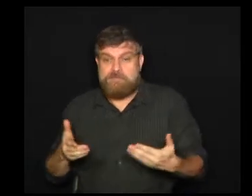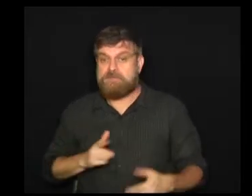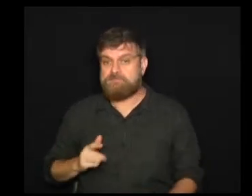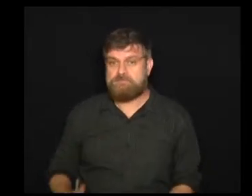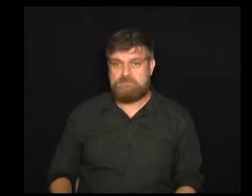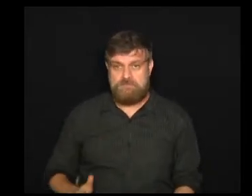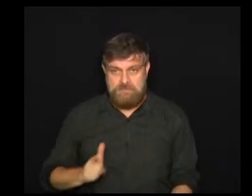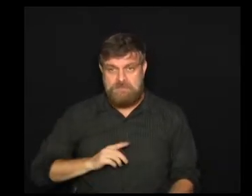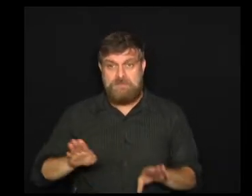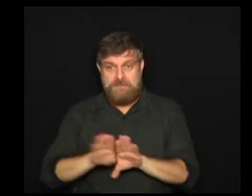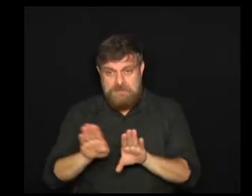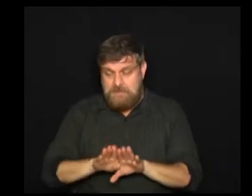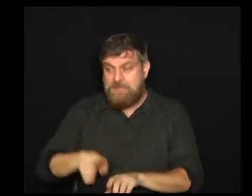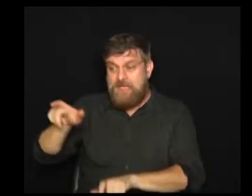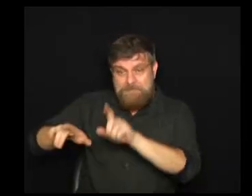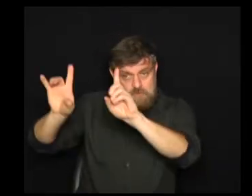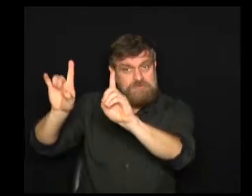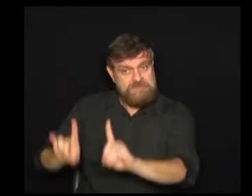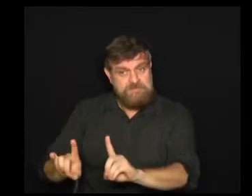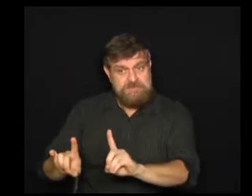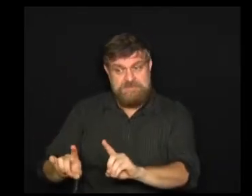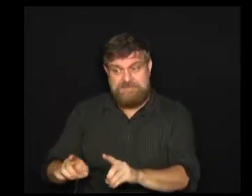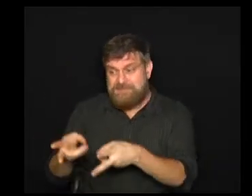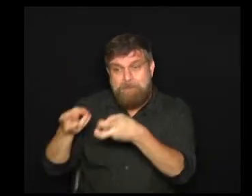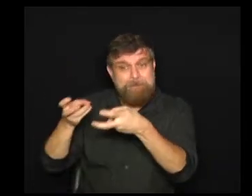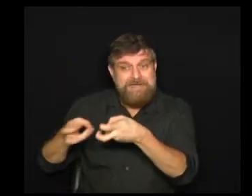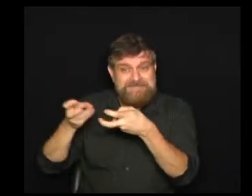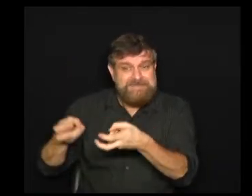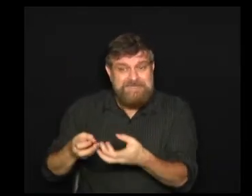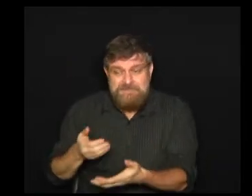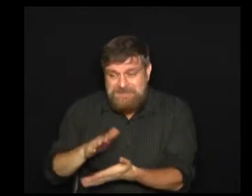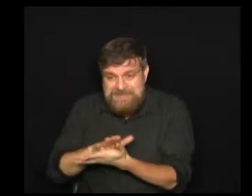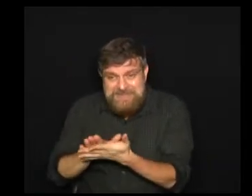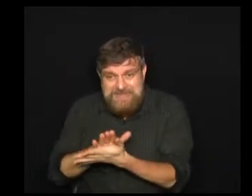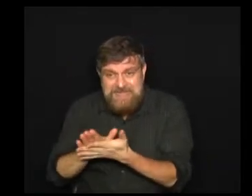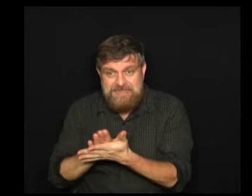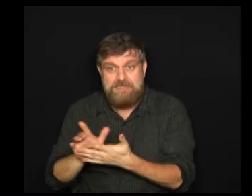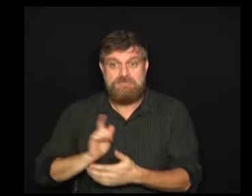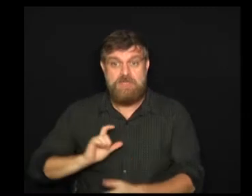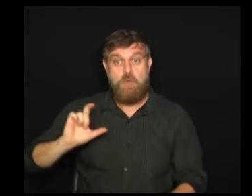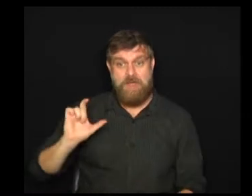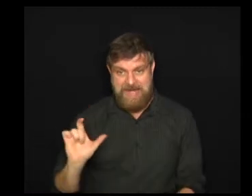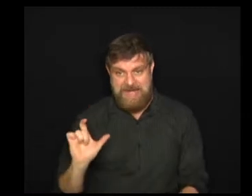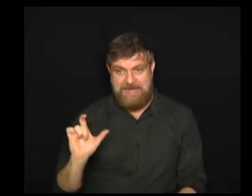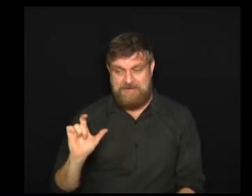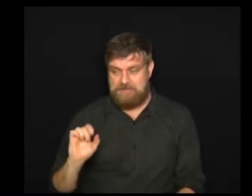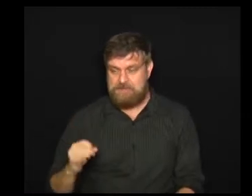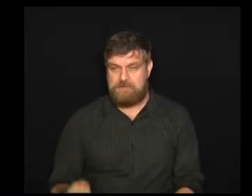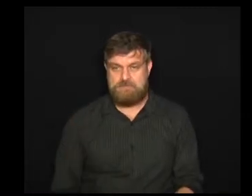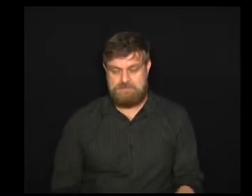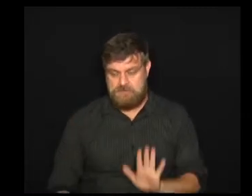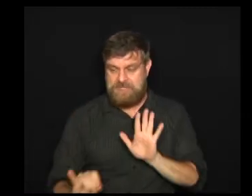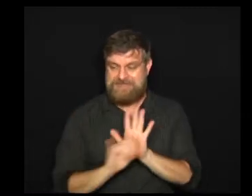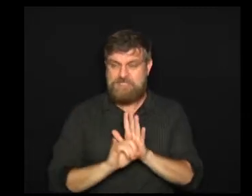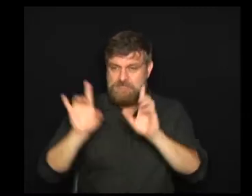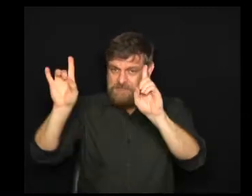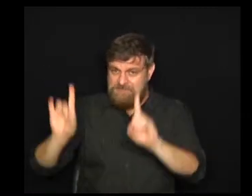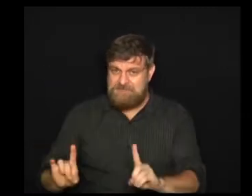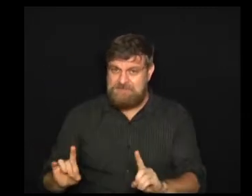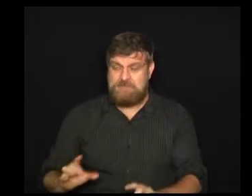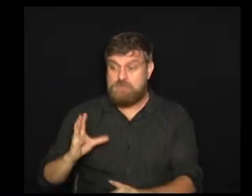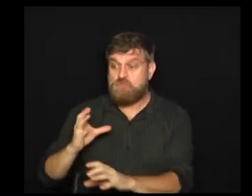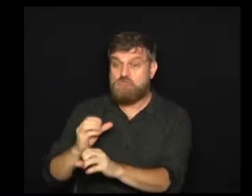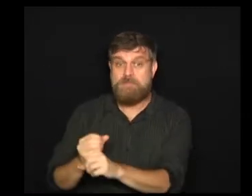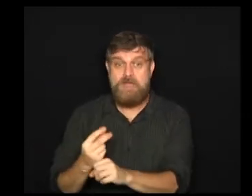nós temos que ver as outras deficiências também. Então nós temos aí cartões ativos mais de